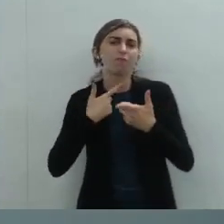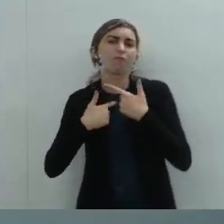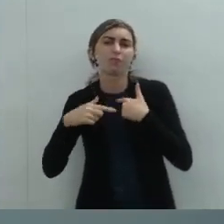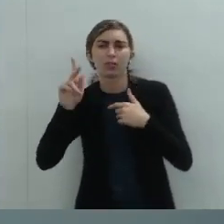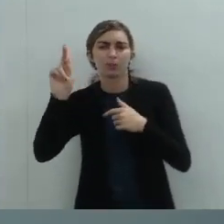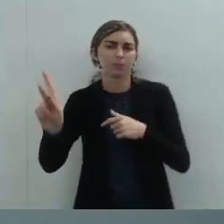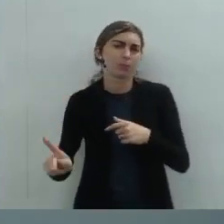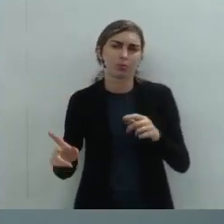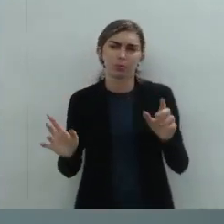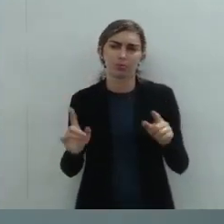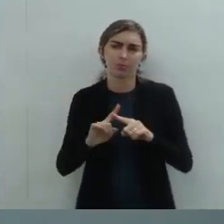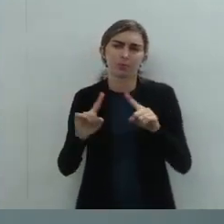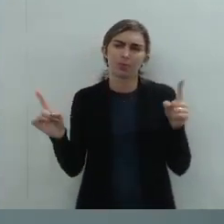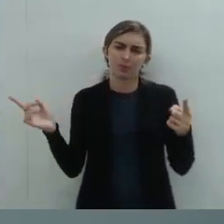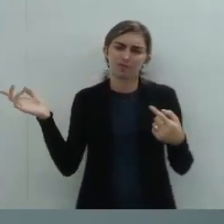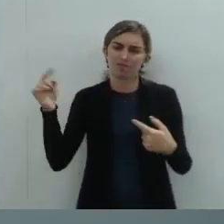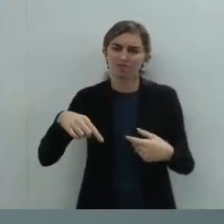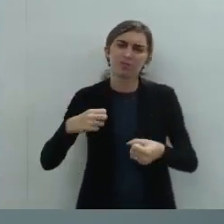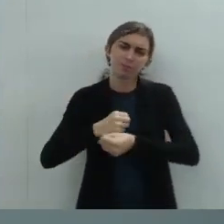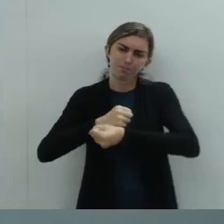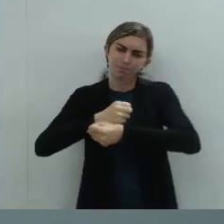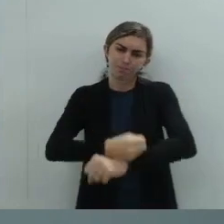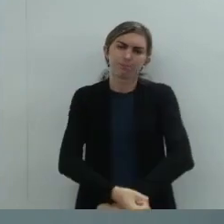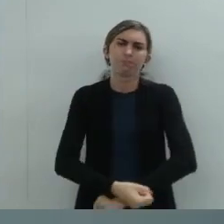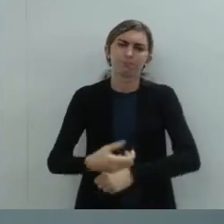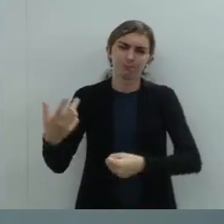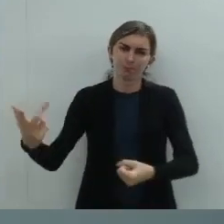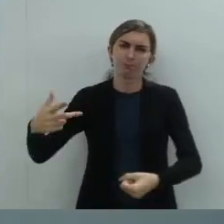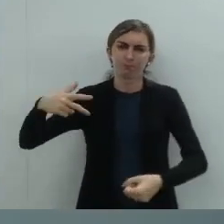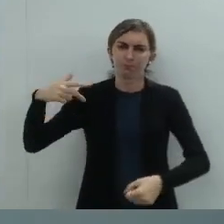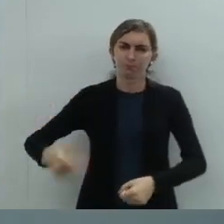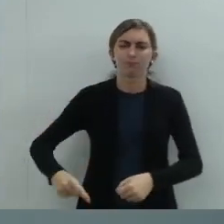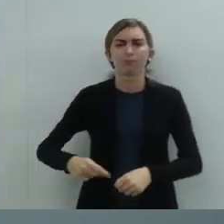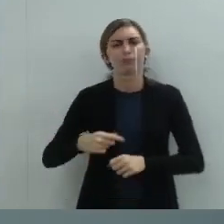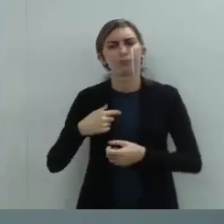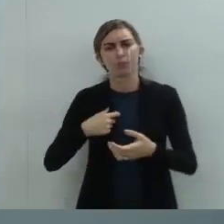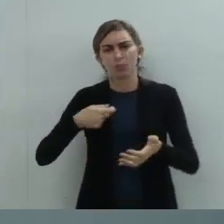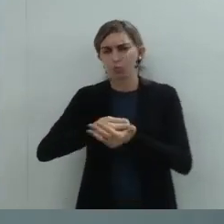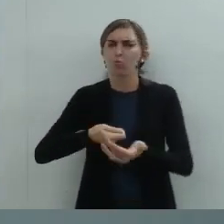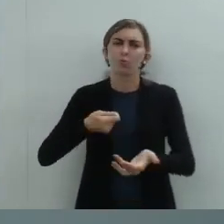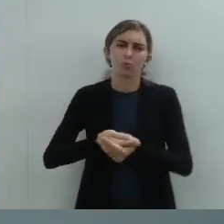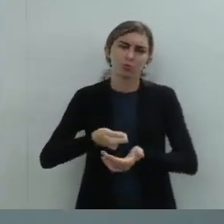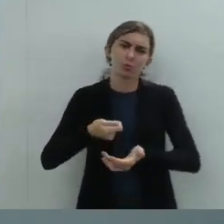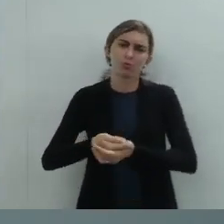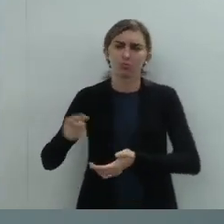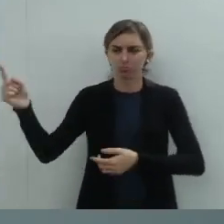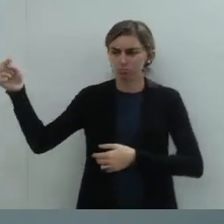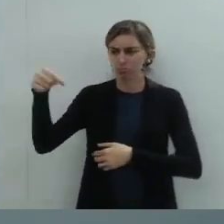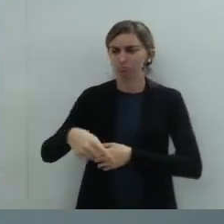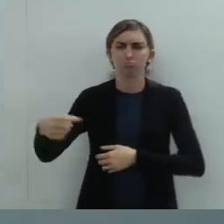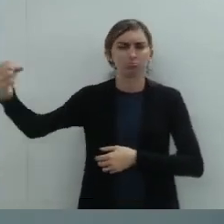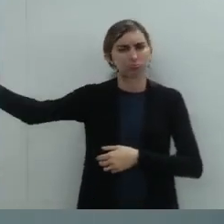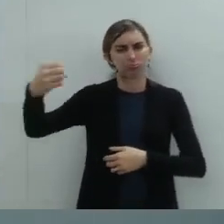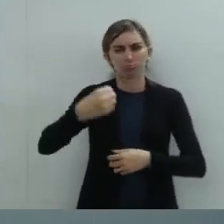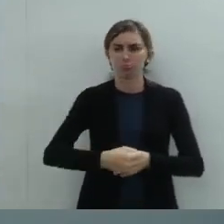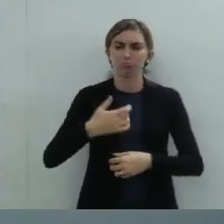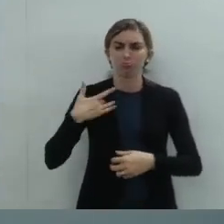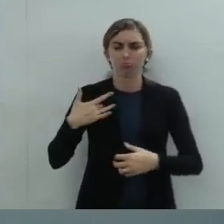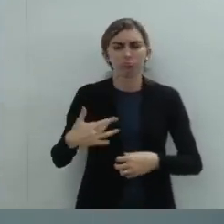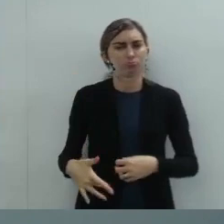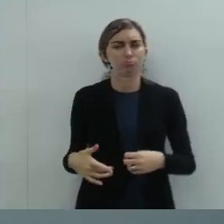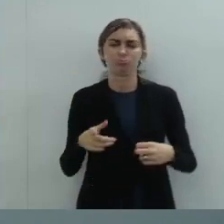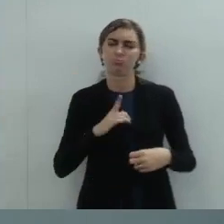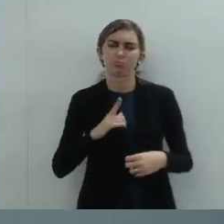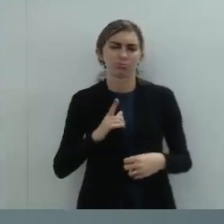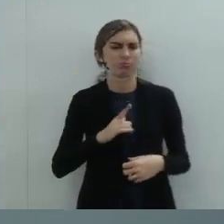de passagem, né? Vieram forçados, né? Infelizmente vieram forçados. E nós temos,